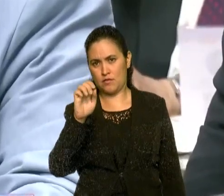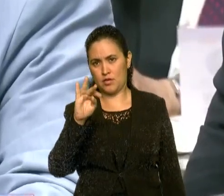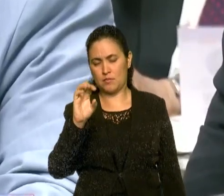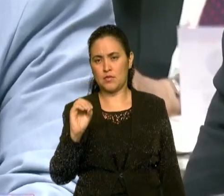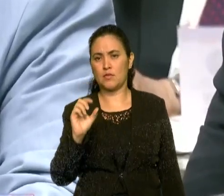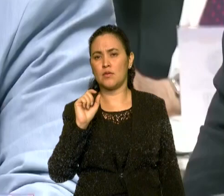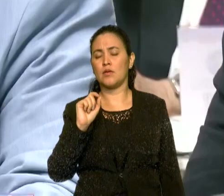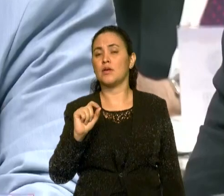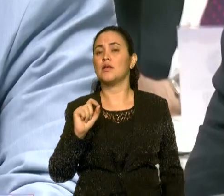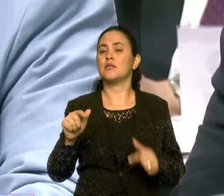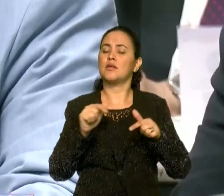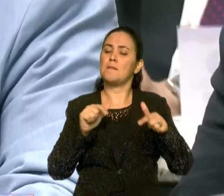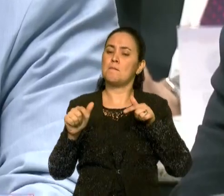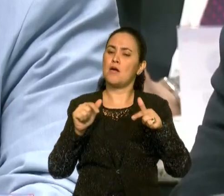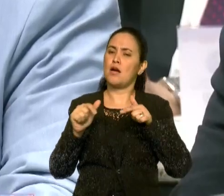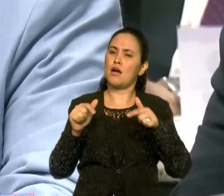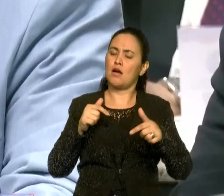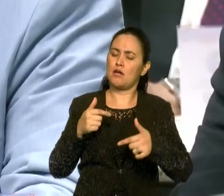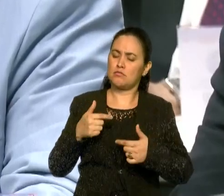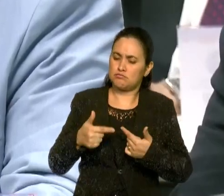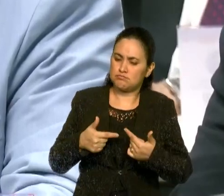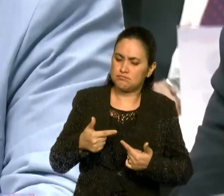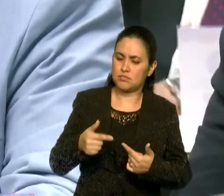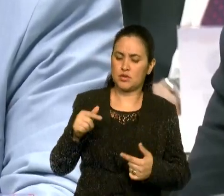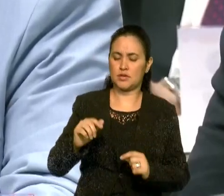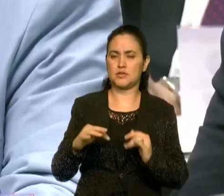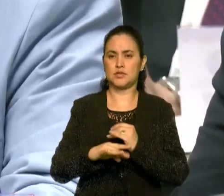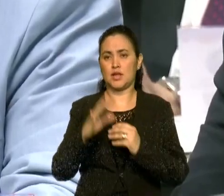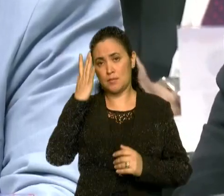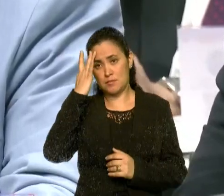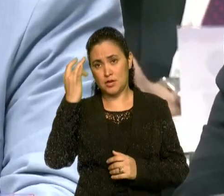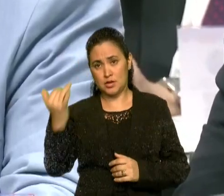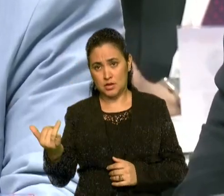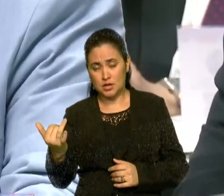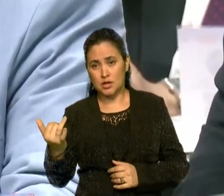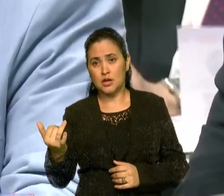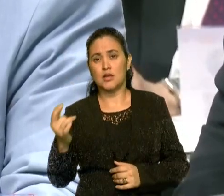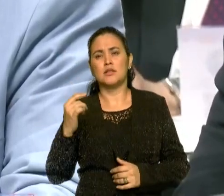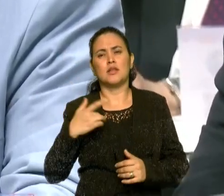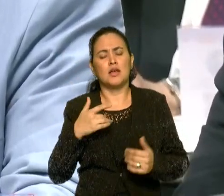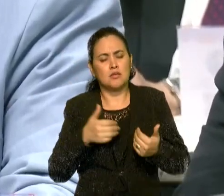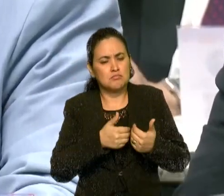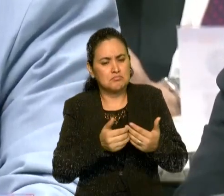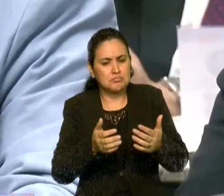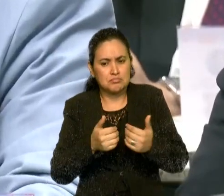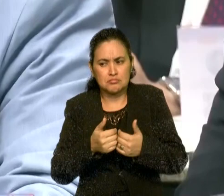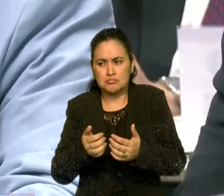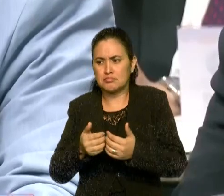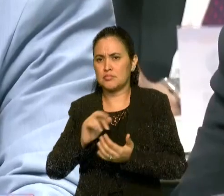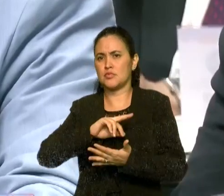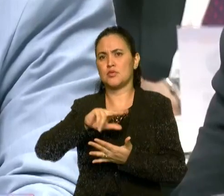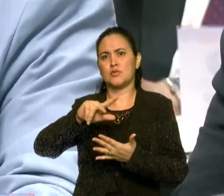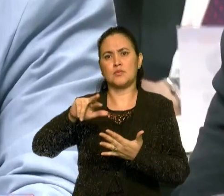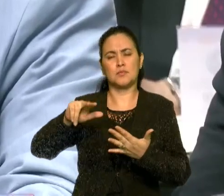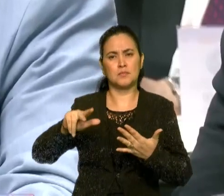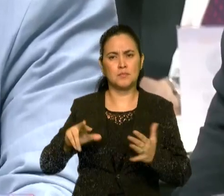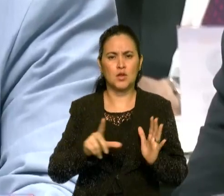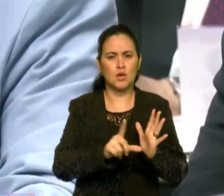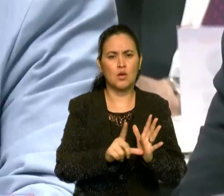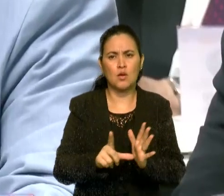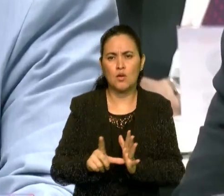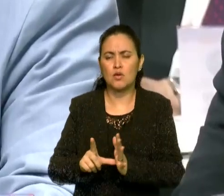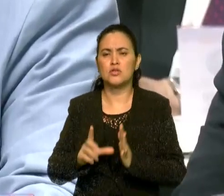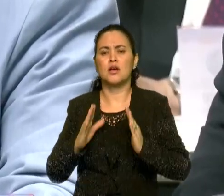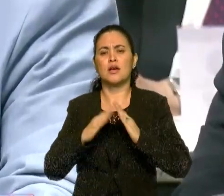temos a inauguração também da Casa da Mulher Maranhense, com o nosso governador Carlos Brandão. E eu me